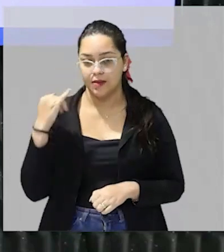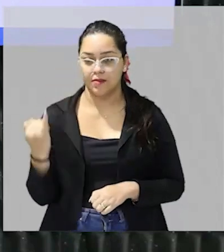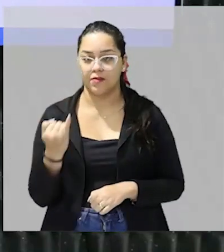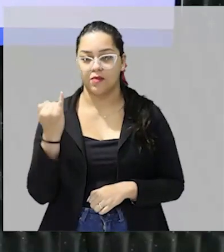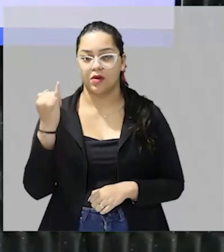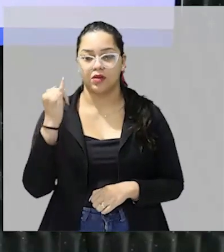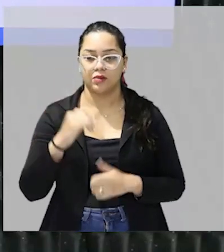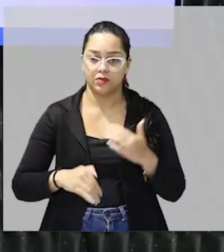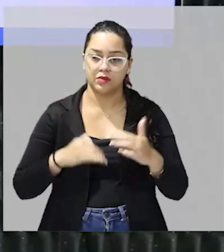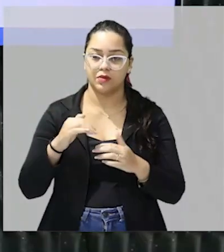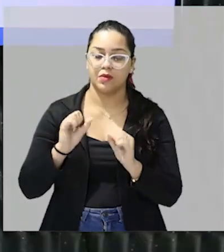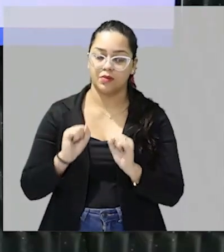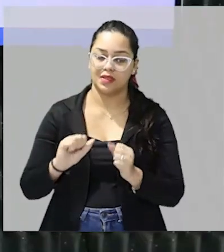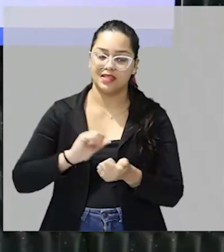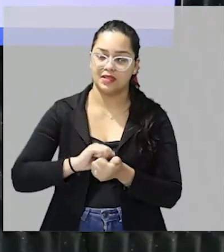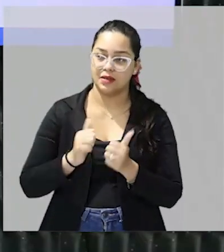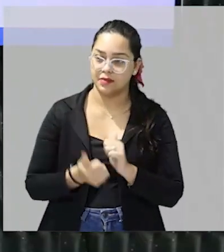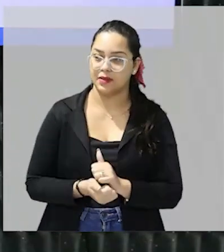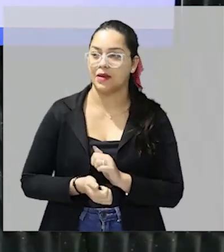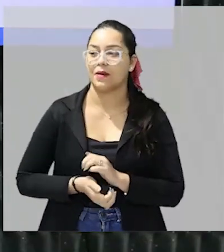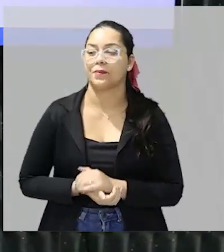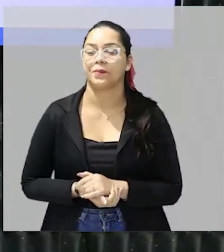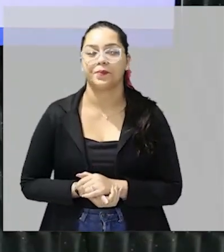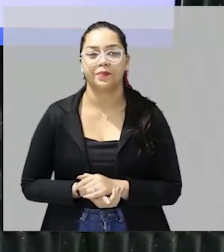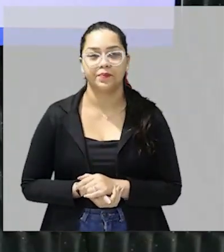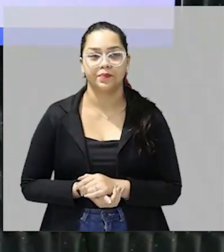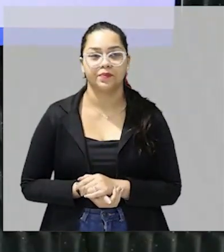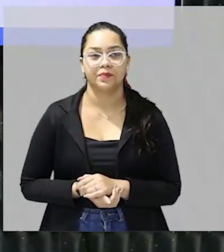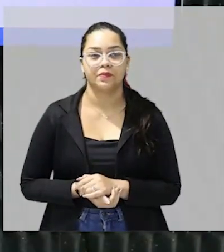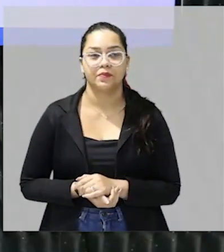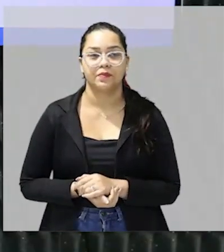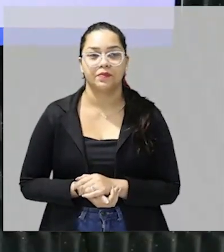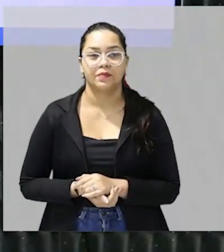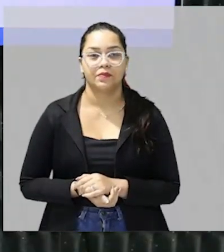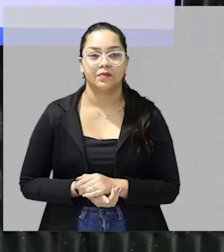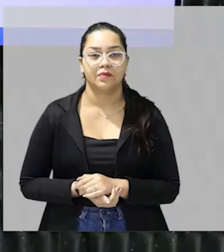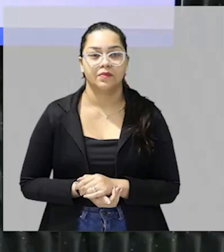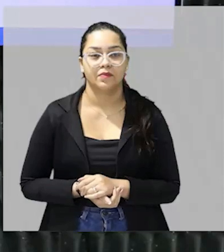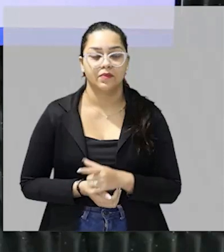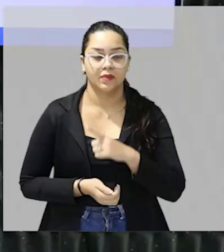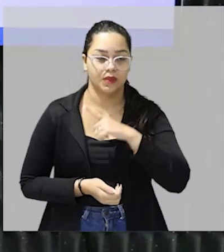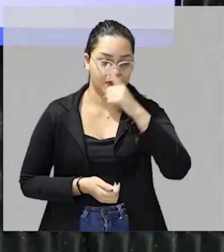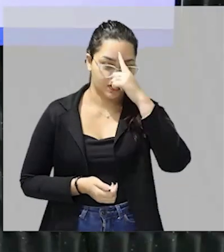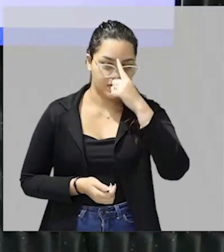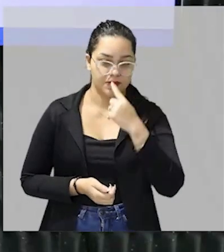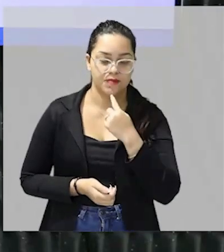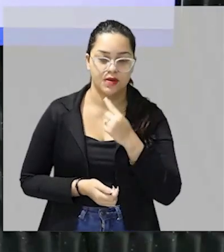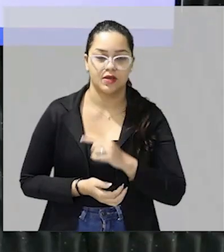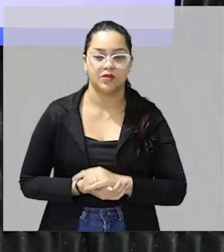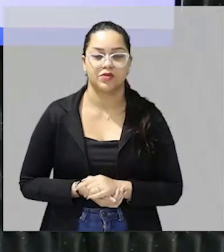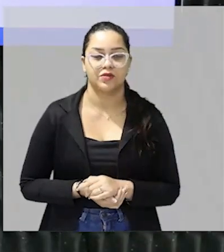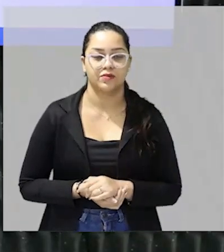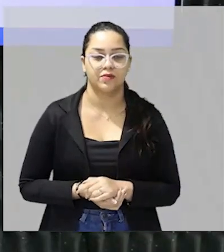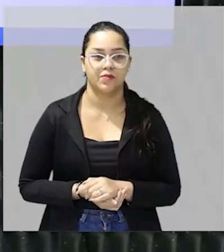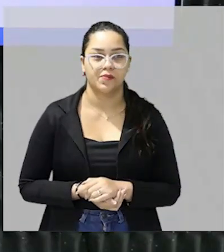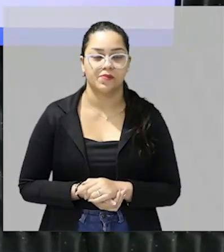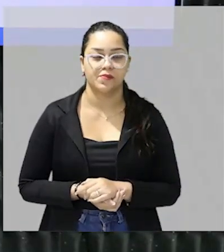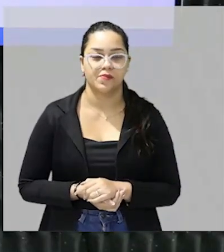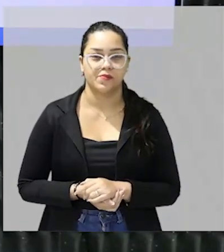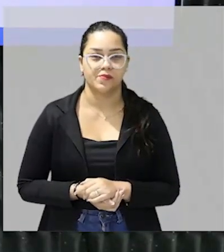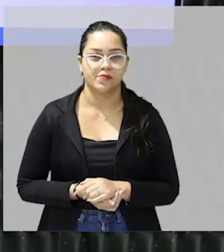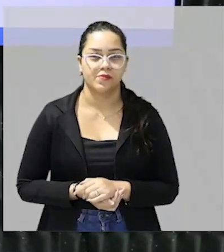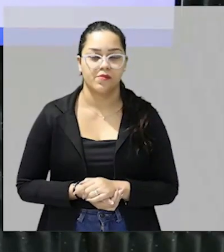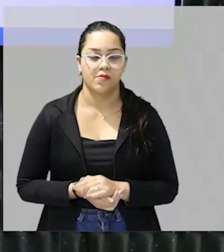ao longo do tempo é primordial para o organismo progressivamente se adaptar. Eu coloco essa imagem bem aqui, ó. O Homer